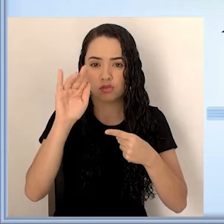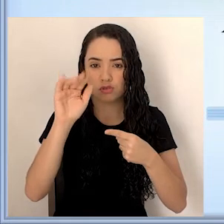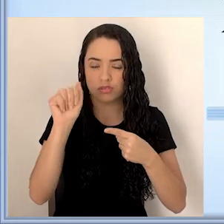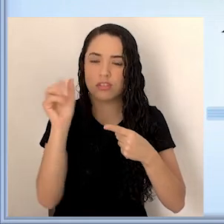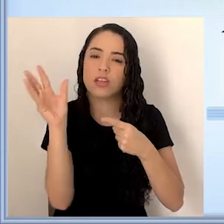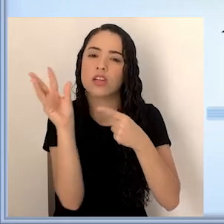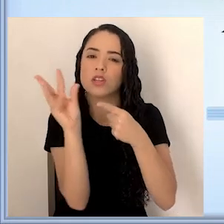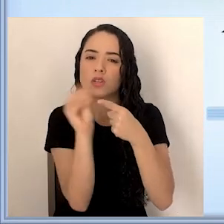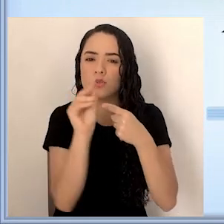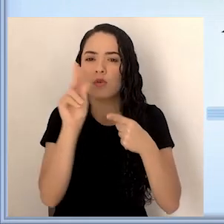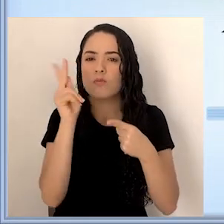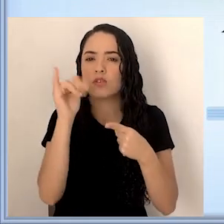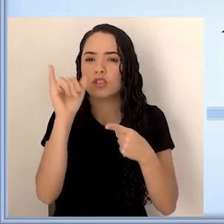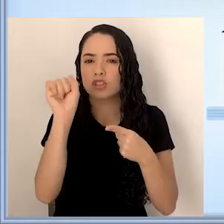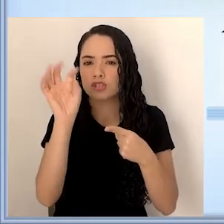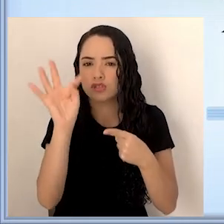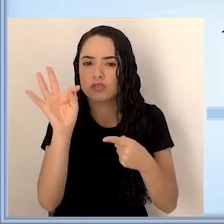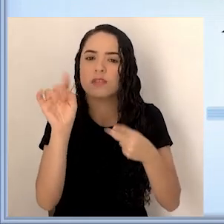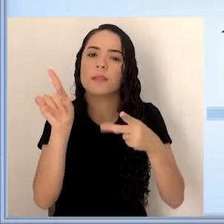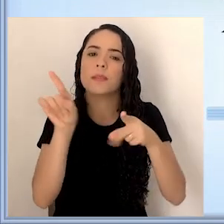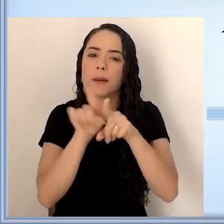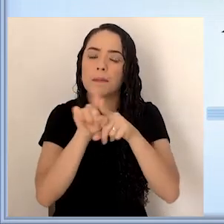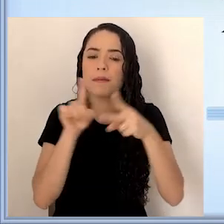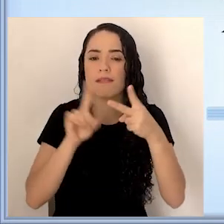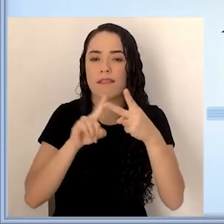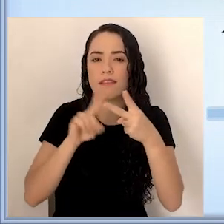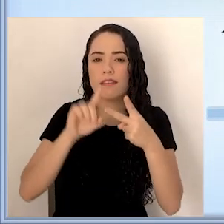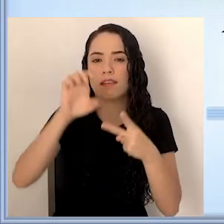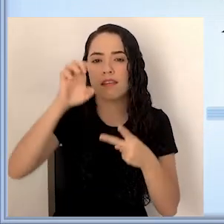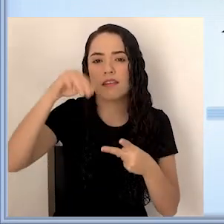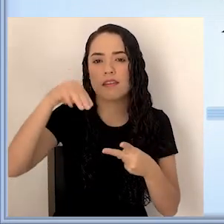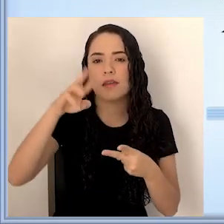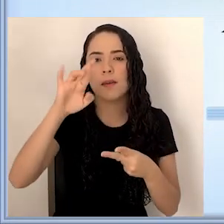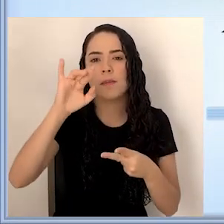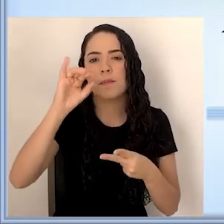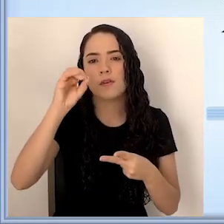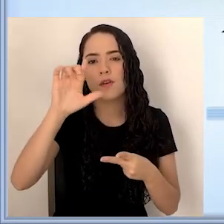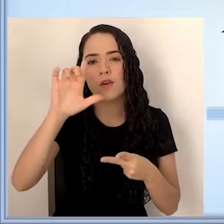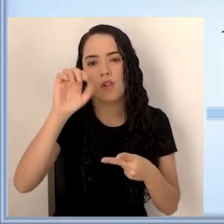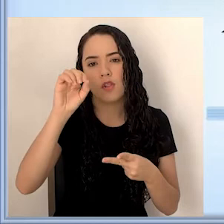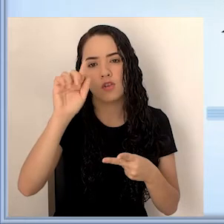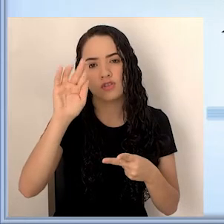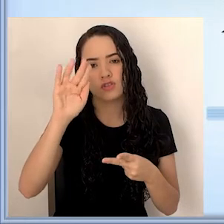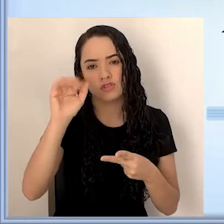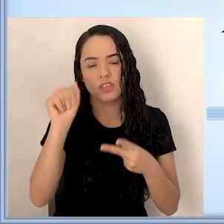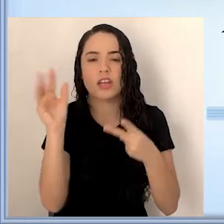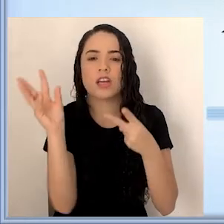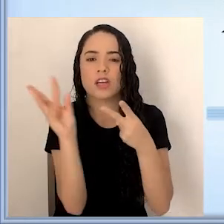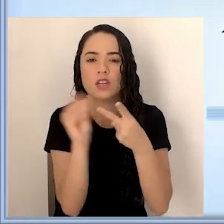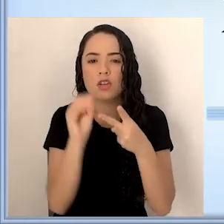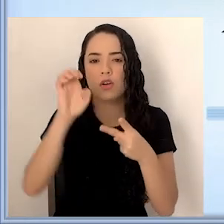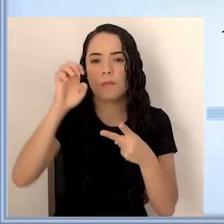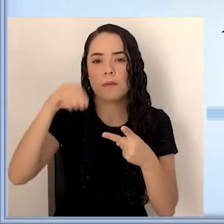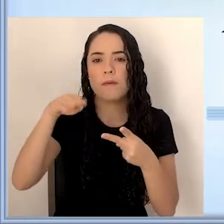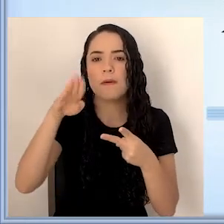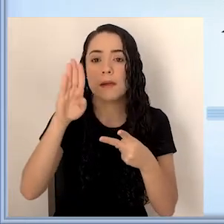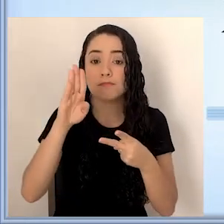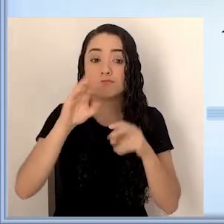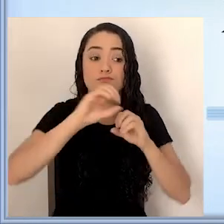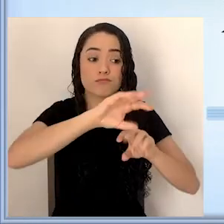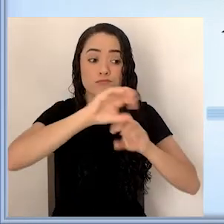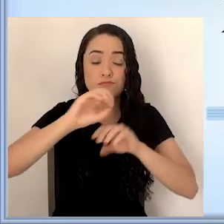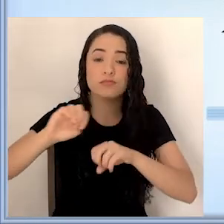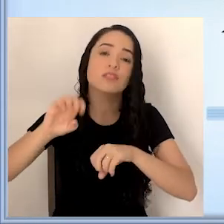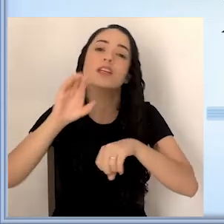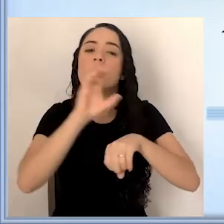pelo Departamento de Morfologia na área de Histologia e Embriologia, para os cursos de graduação dos Centros de Ciências